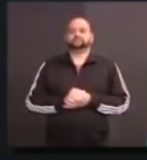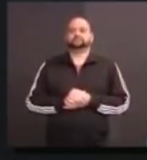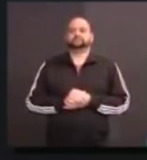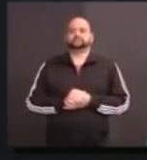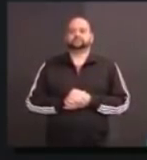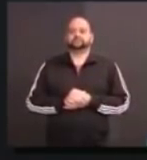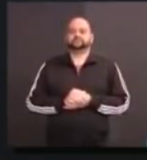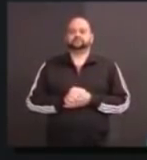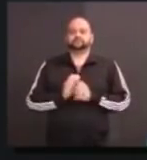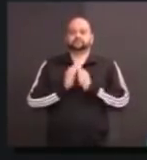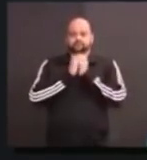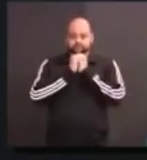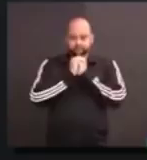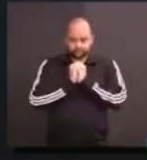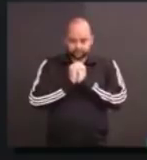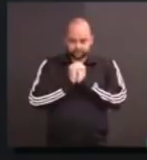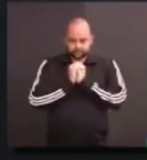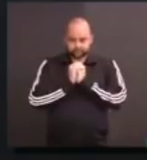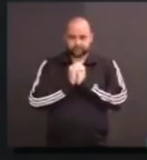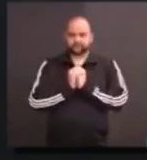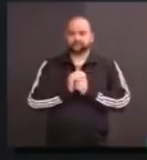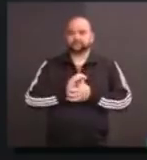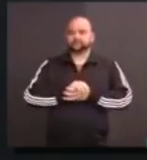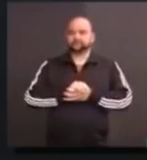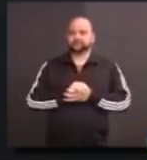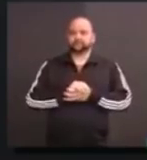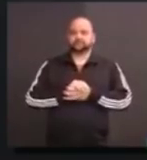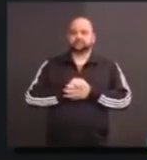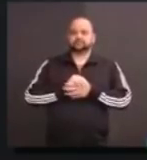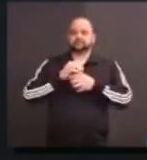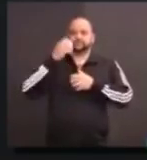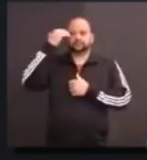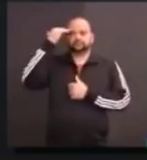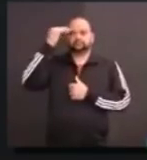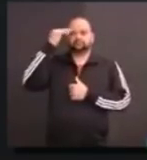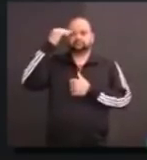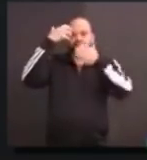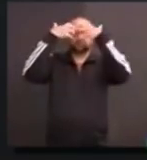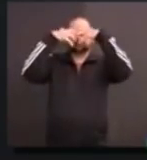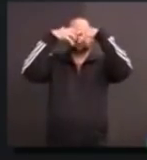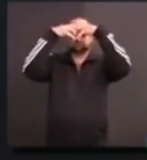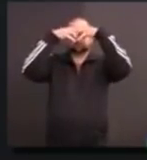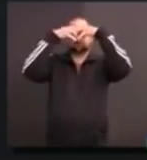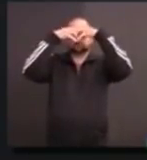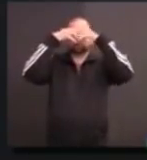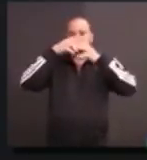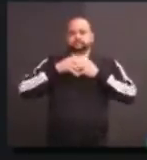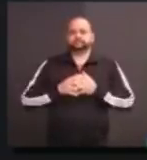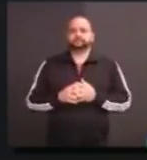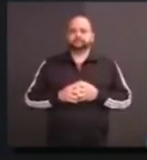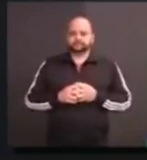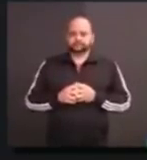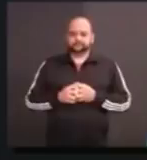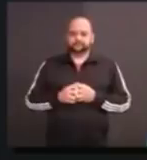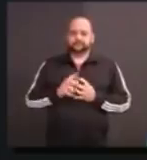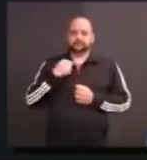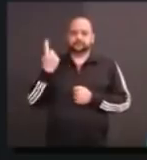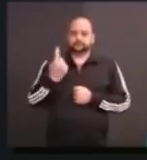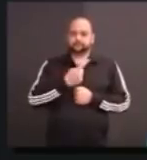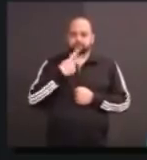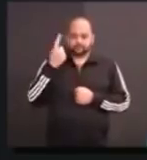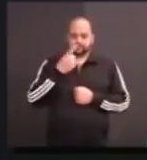Na oração que mentalmente formulamos aos nossos